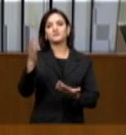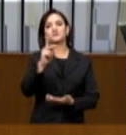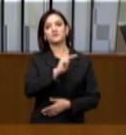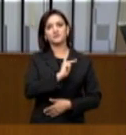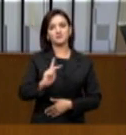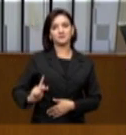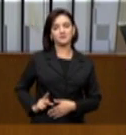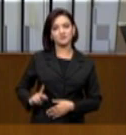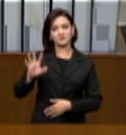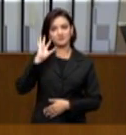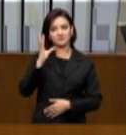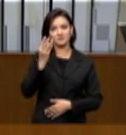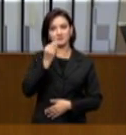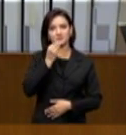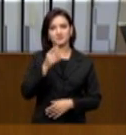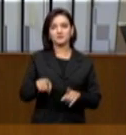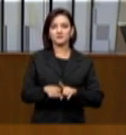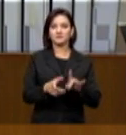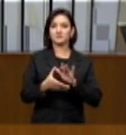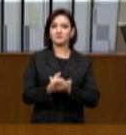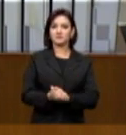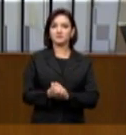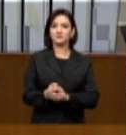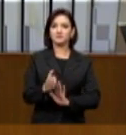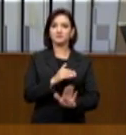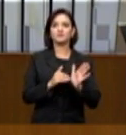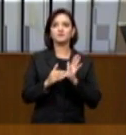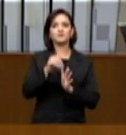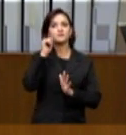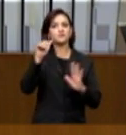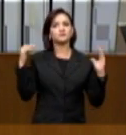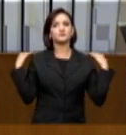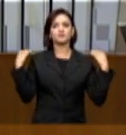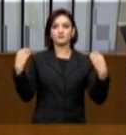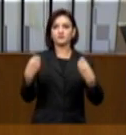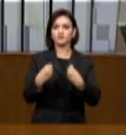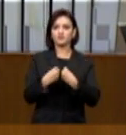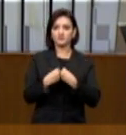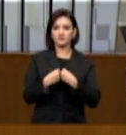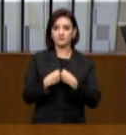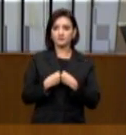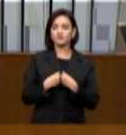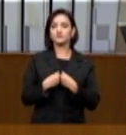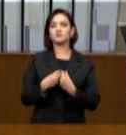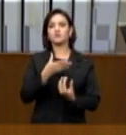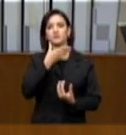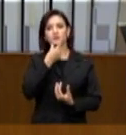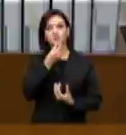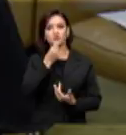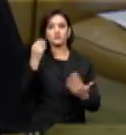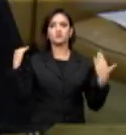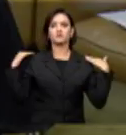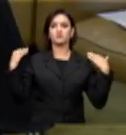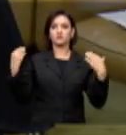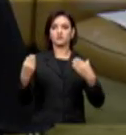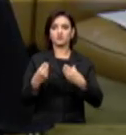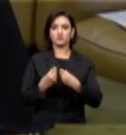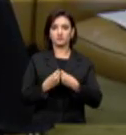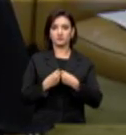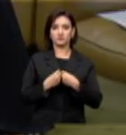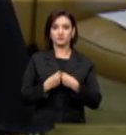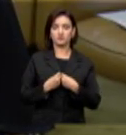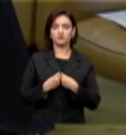aqui cumprimentar excelentíssimas senhoras ministras, os senhores ministros, o